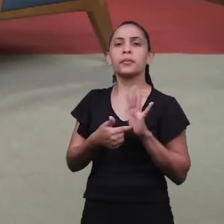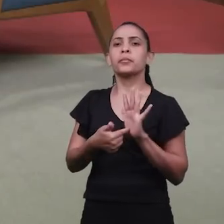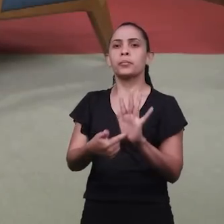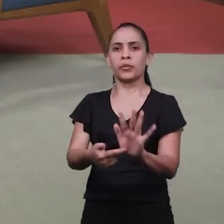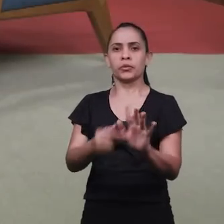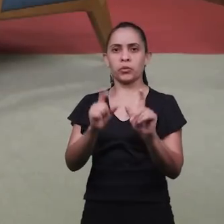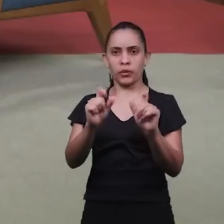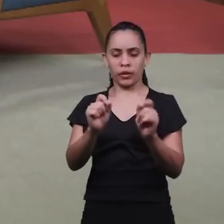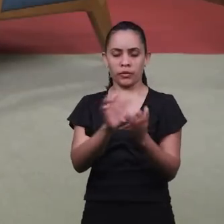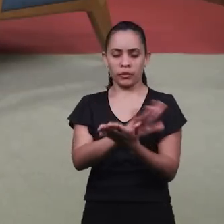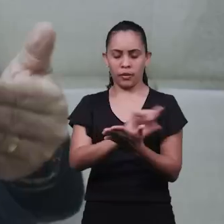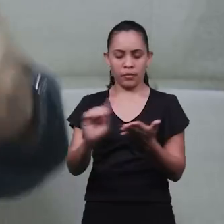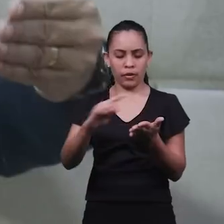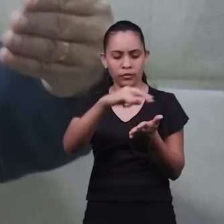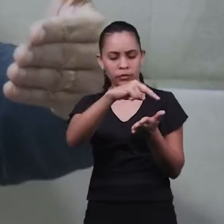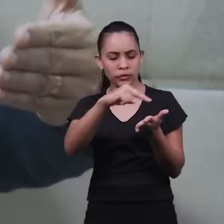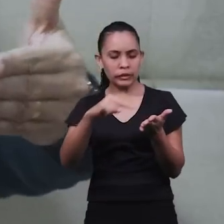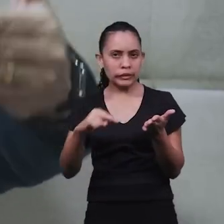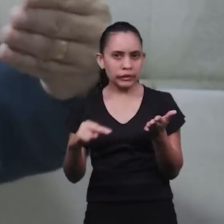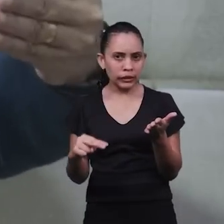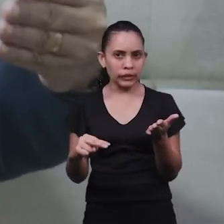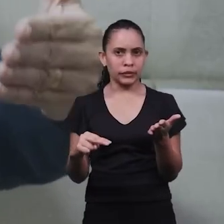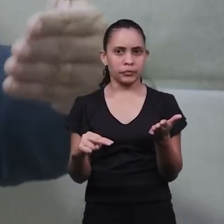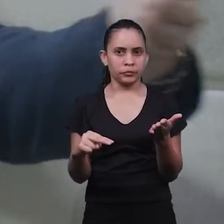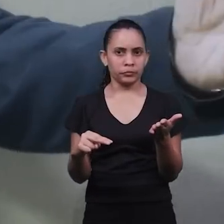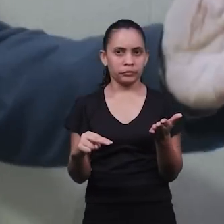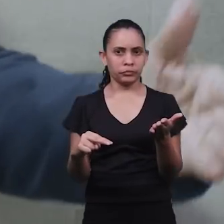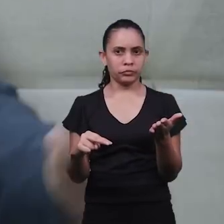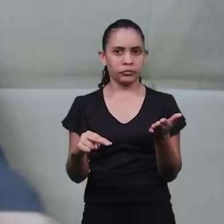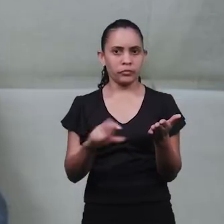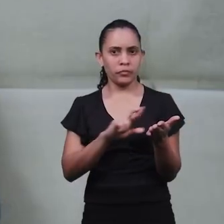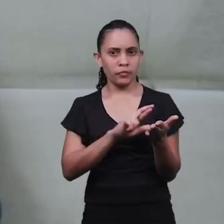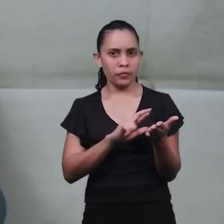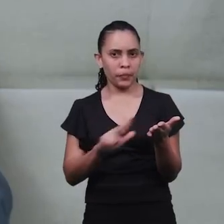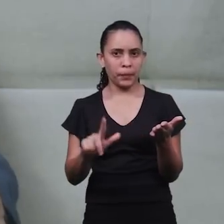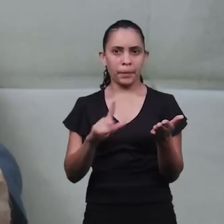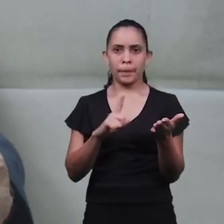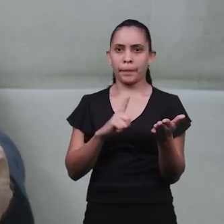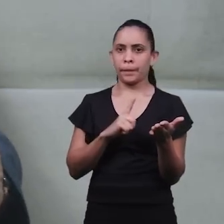observa o seguinte: não existe fidelidade estéril.